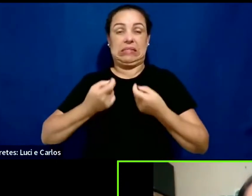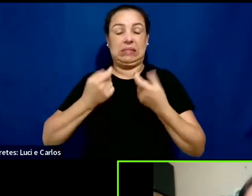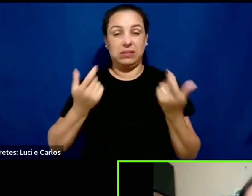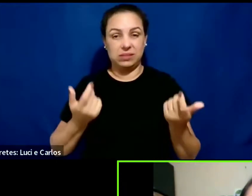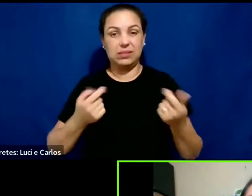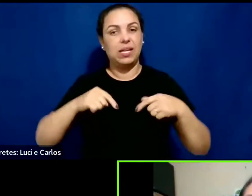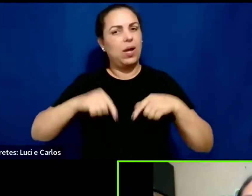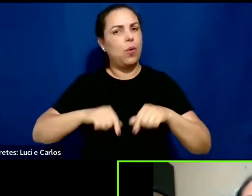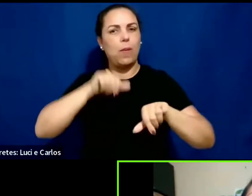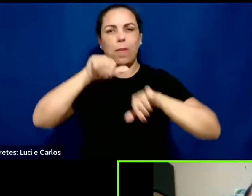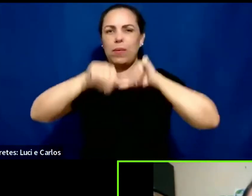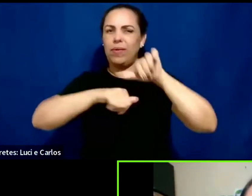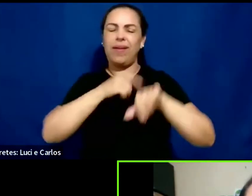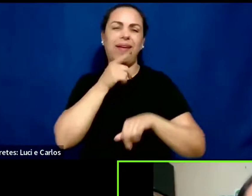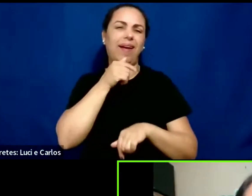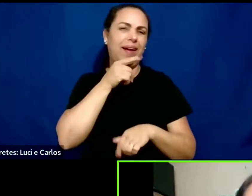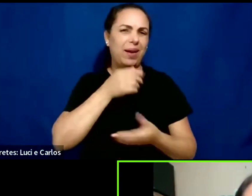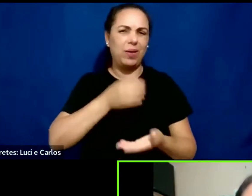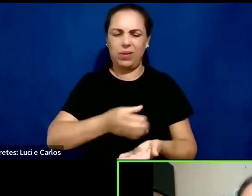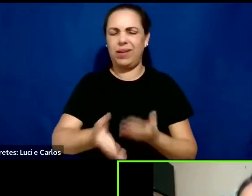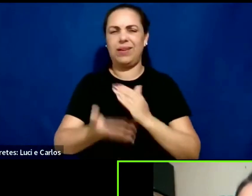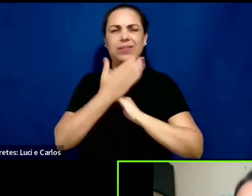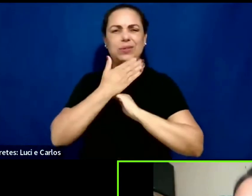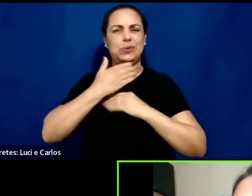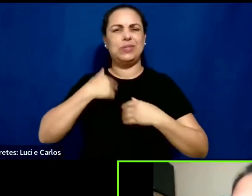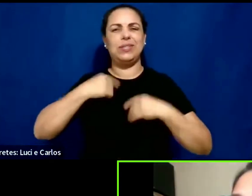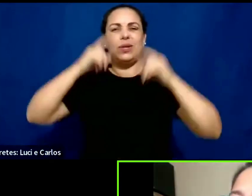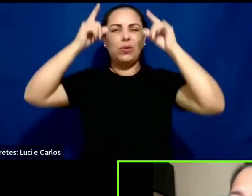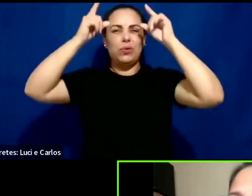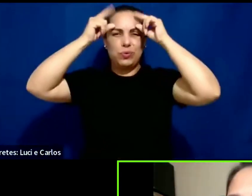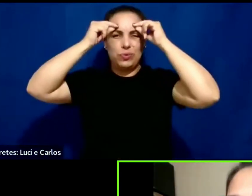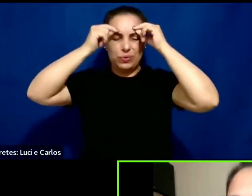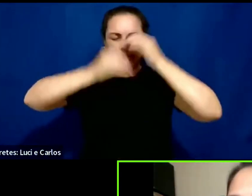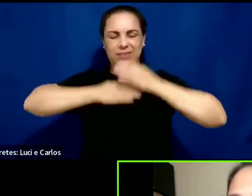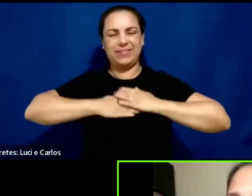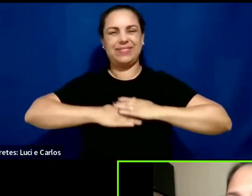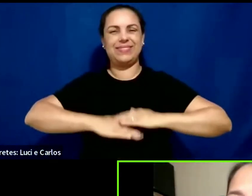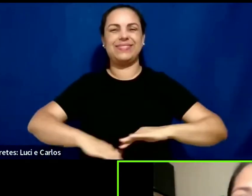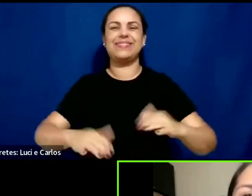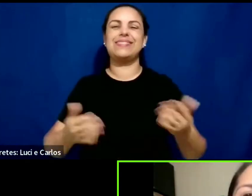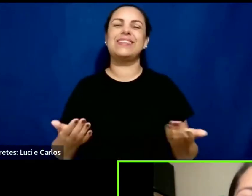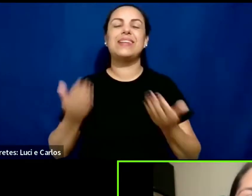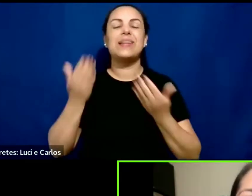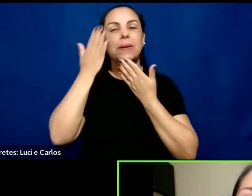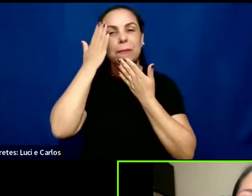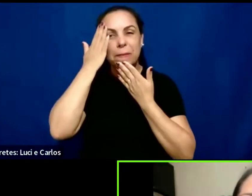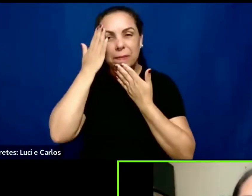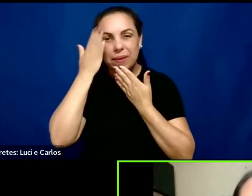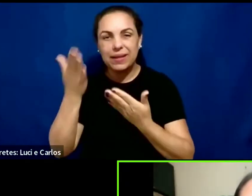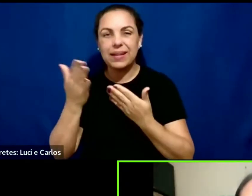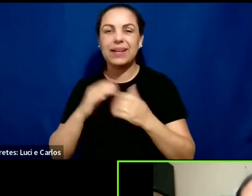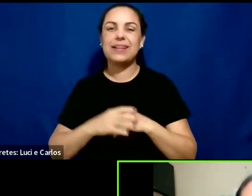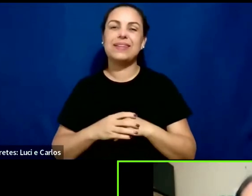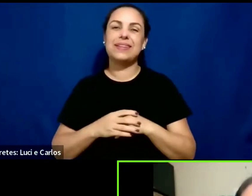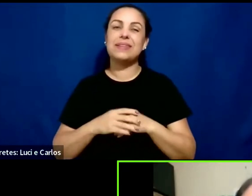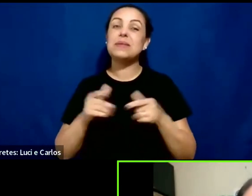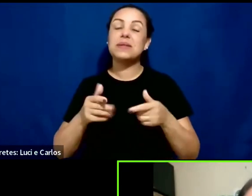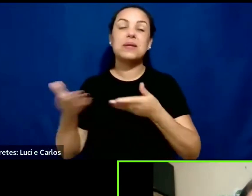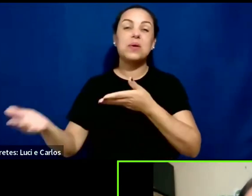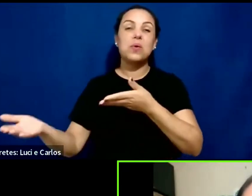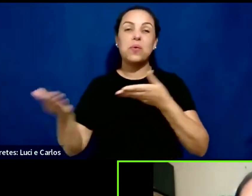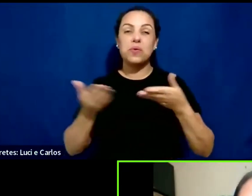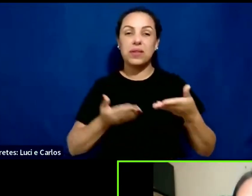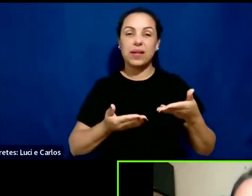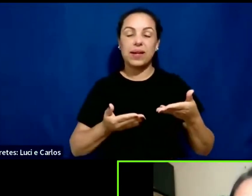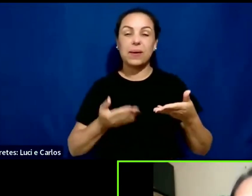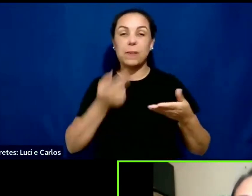esse projeto, eu já posso dormir tranquila. Muito obrigada mesmo. E eu quero chamar aqui agora uma pessoa